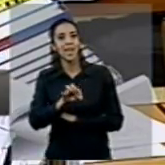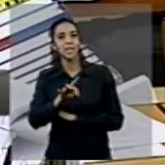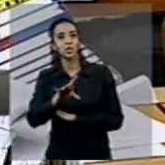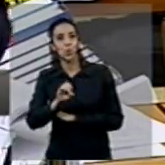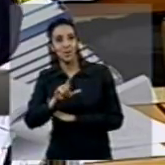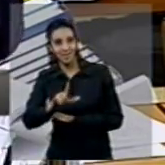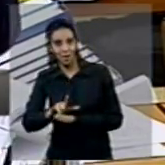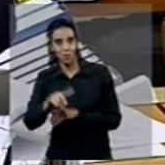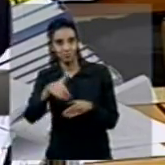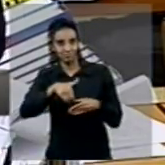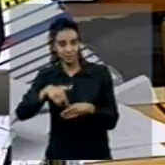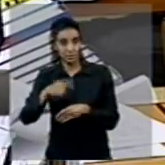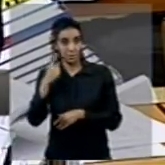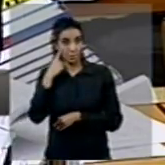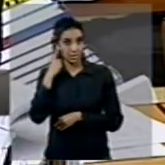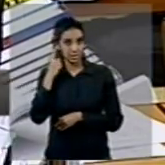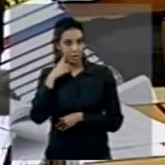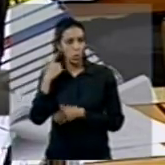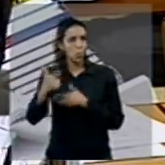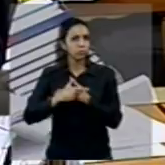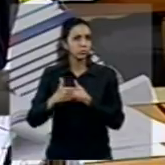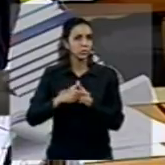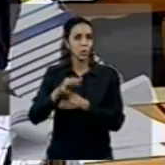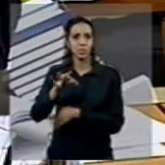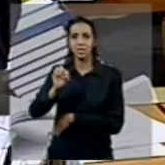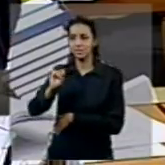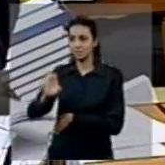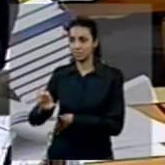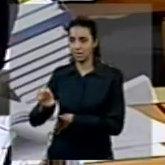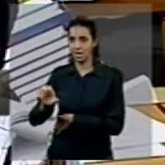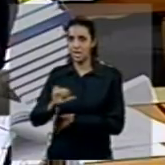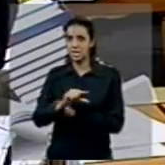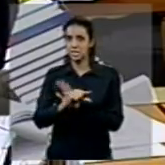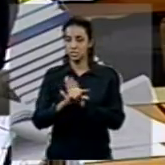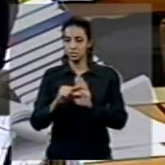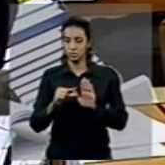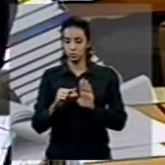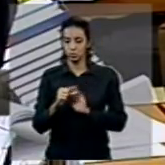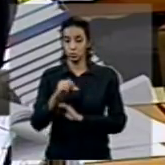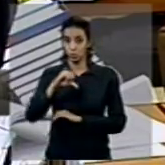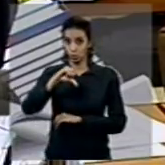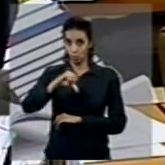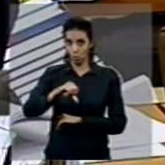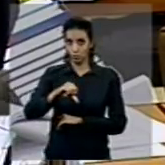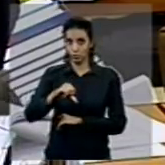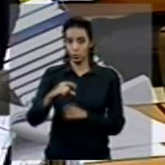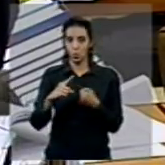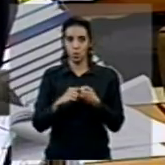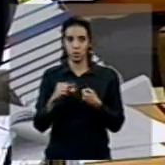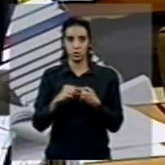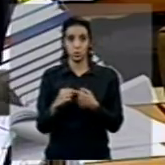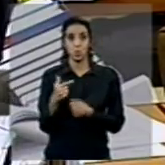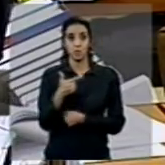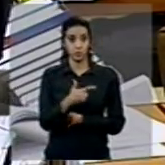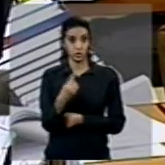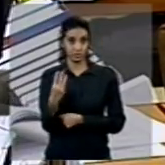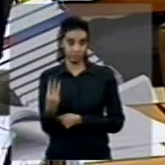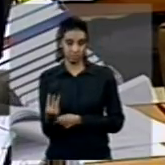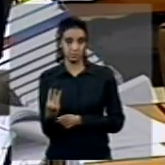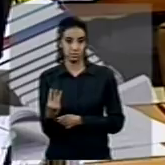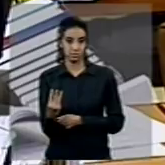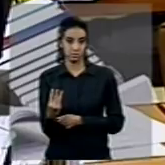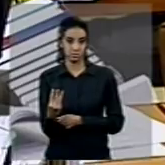a competência do TSE, o inciso 9 do artigo 23, a